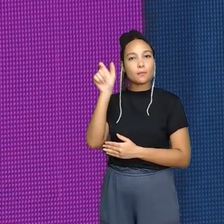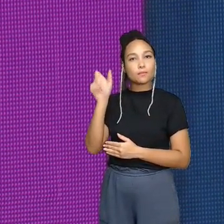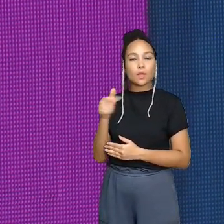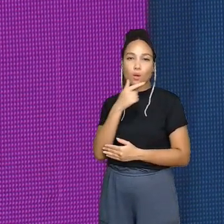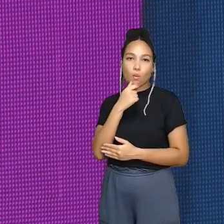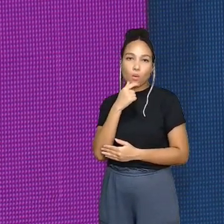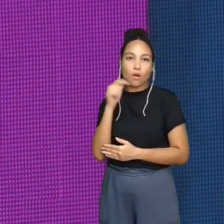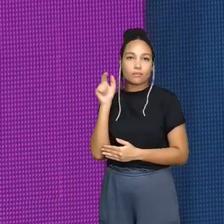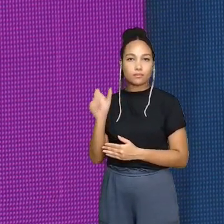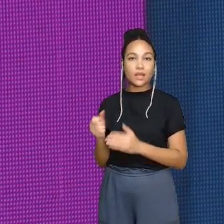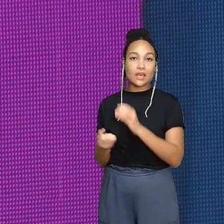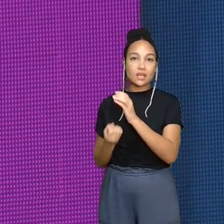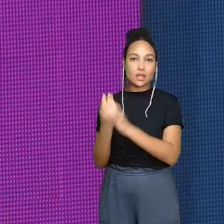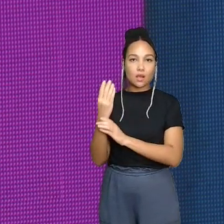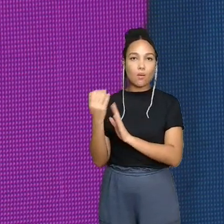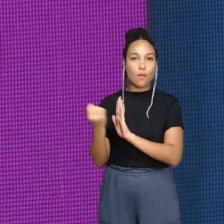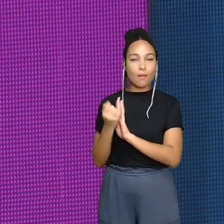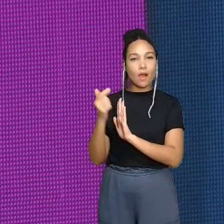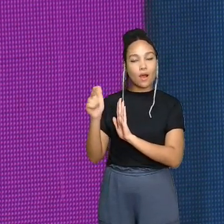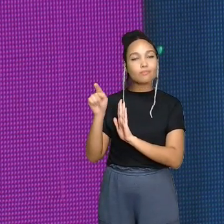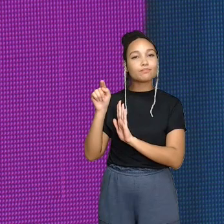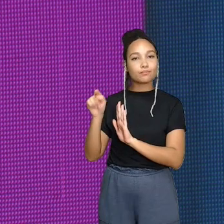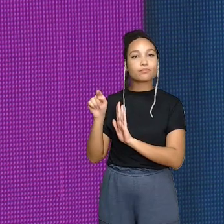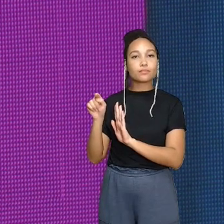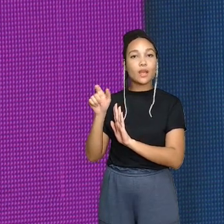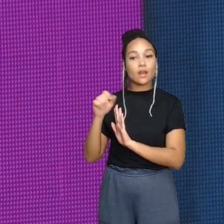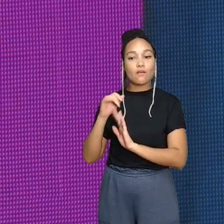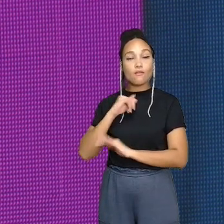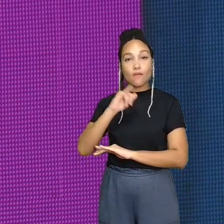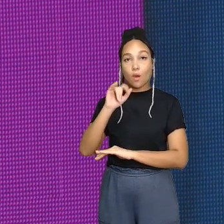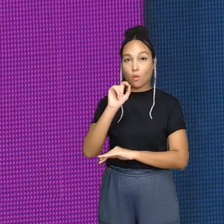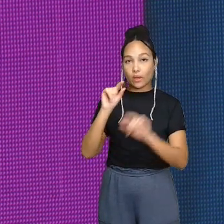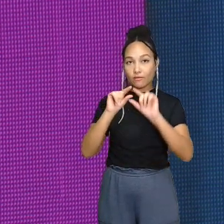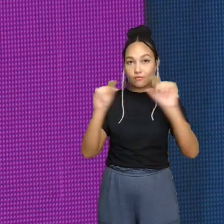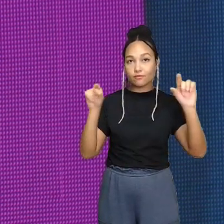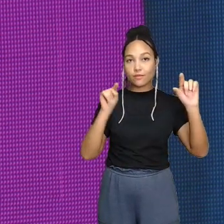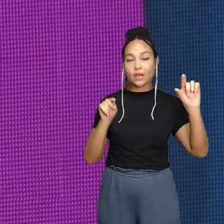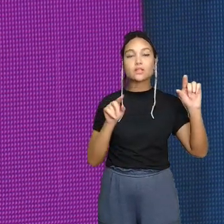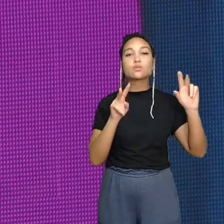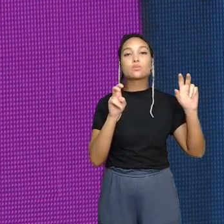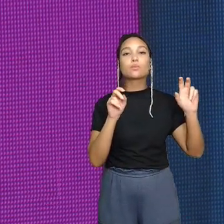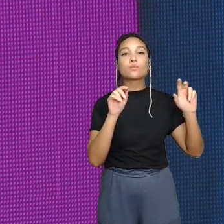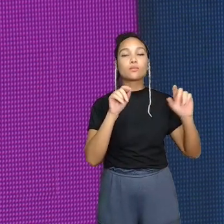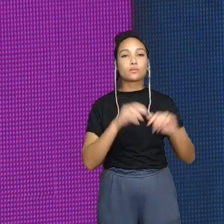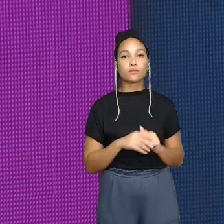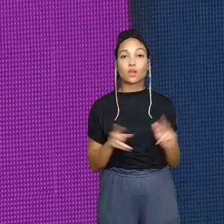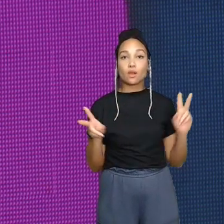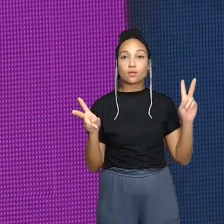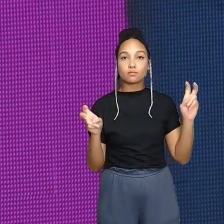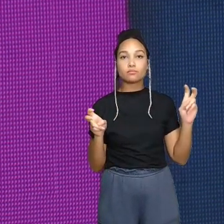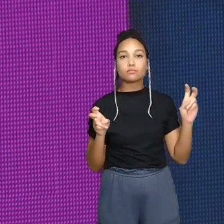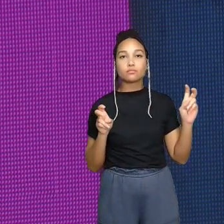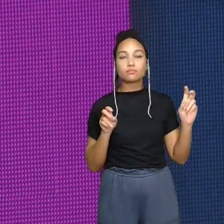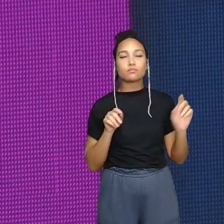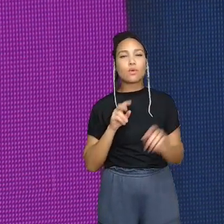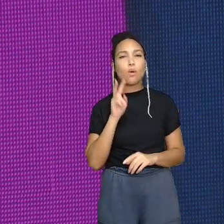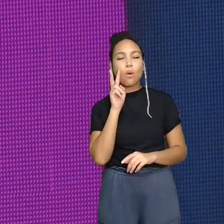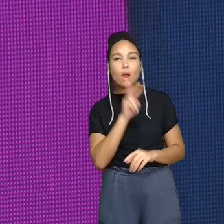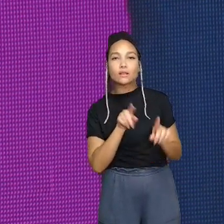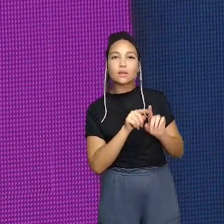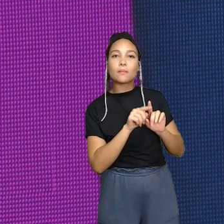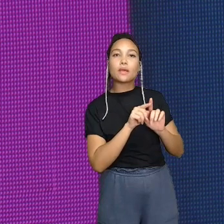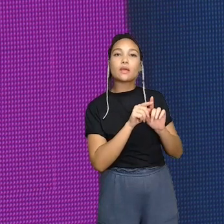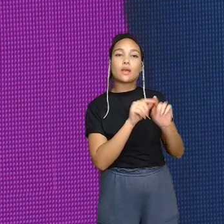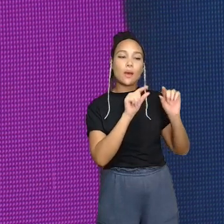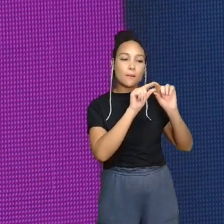criador da Schumacher College, que ele traz uma fala que eu gosto muito, que é um olhar sobre, dentro da etimologia das palavras, ecologia